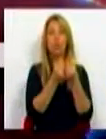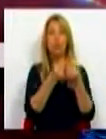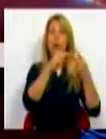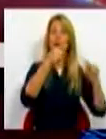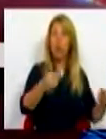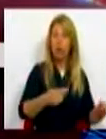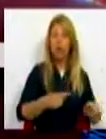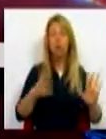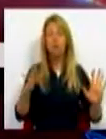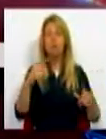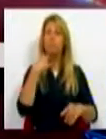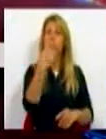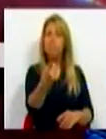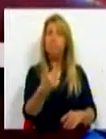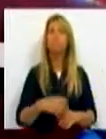autarquias.